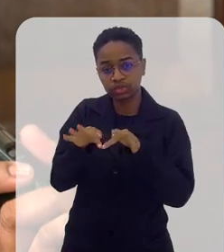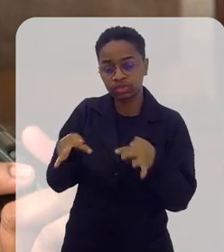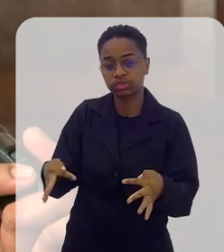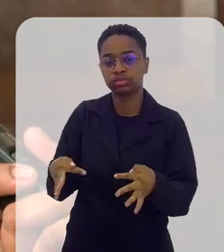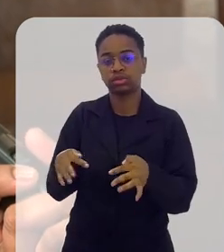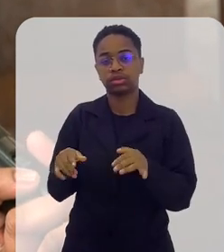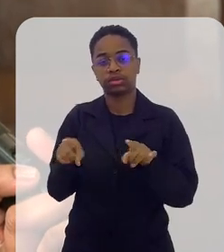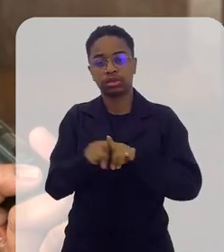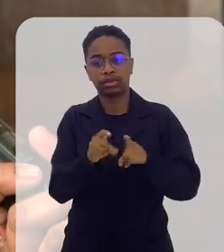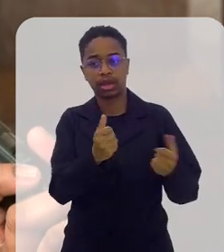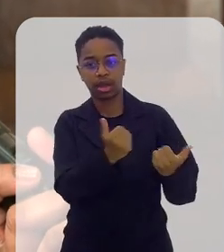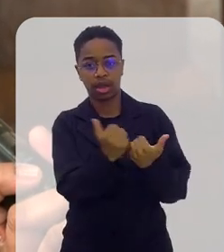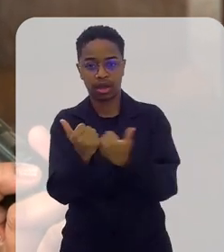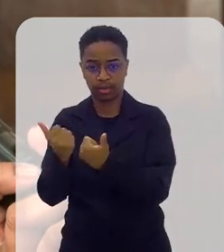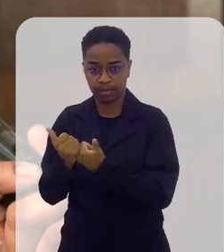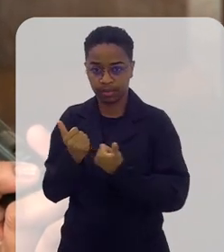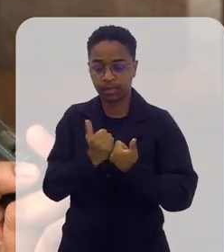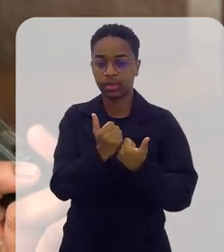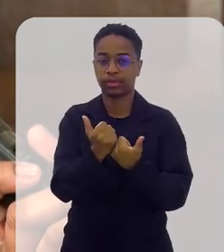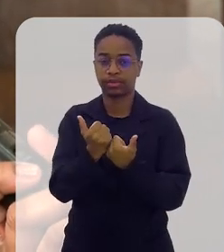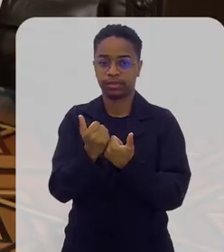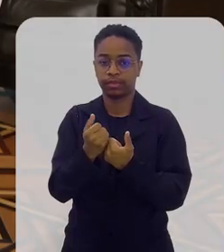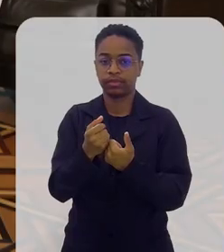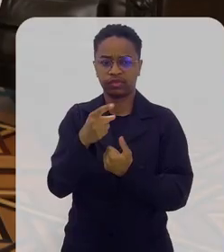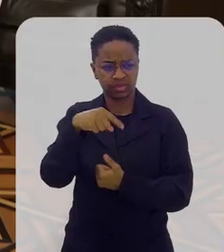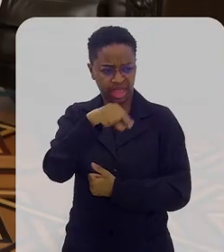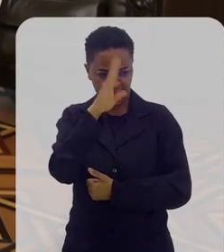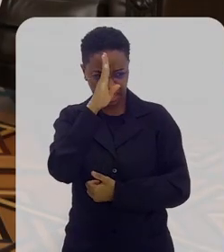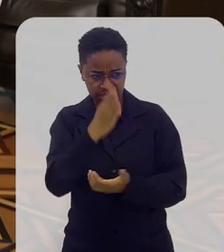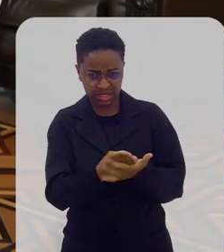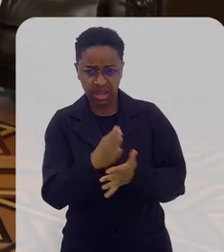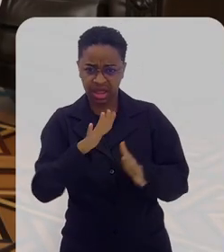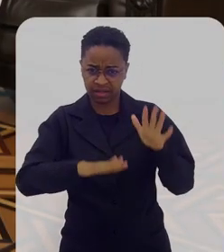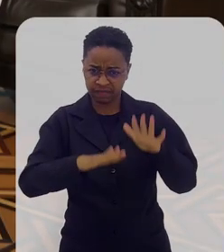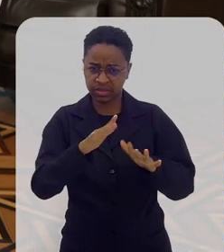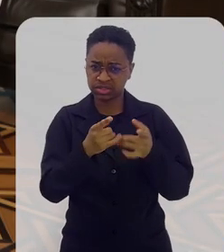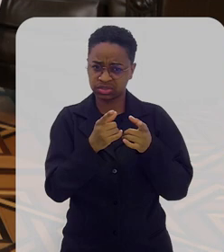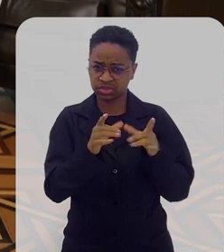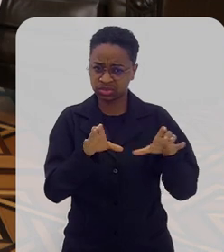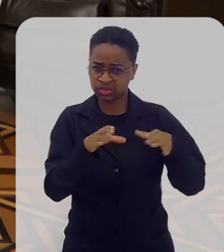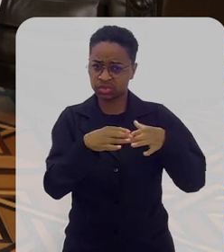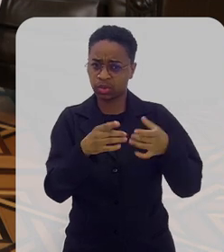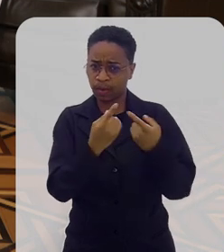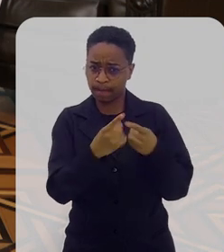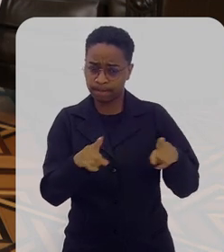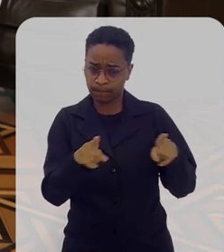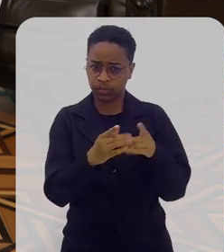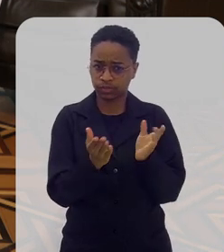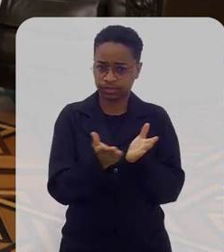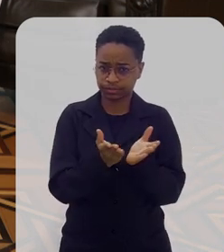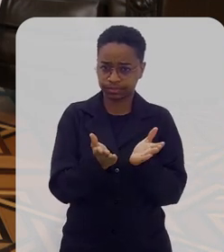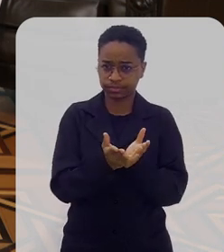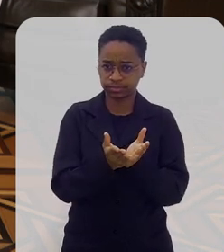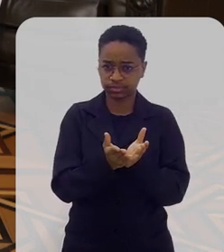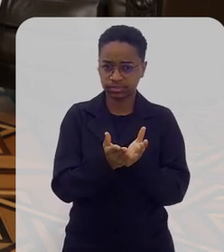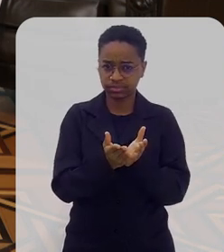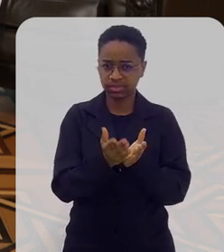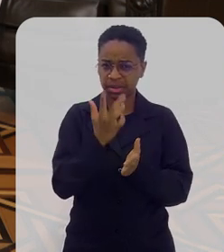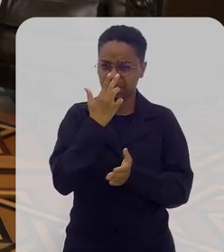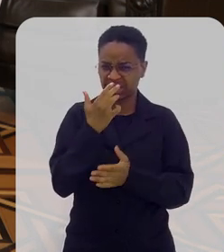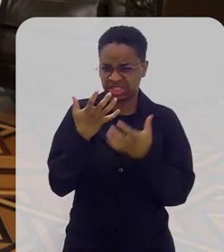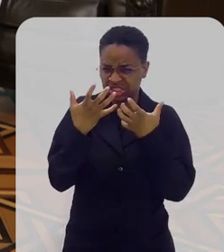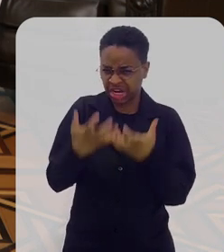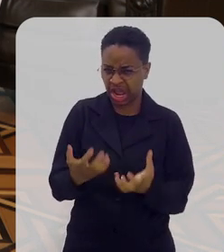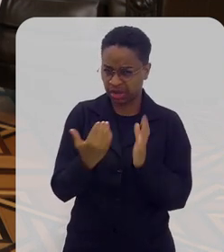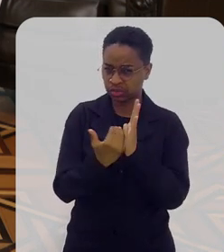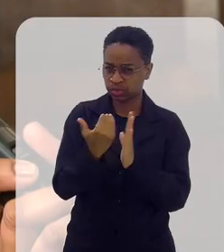Apoiar uns aos outros, né? Tu acredita que muitas vezes o músico é evangélico, gospel, é meio mal às vezes? Você